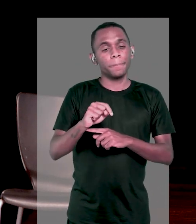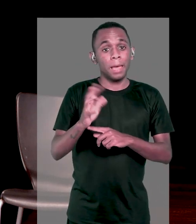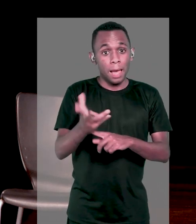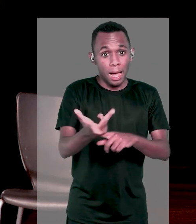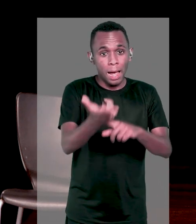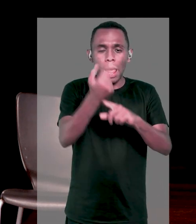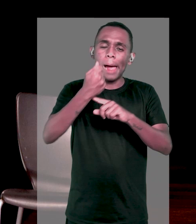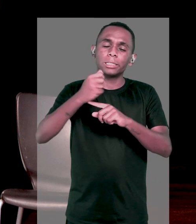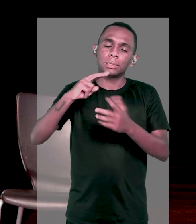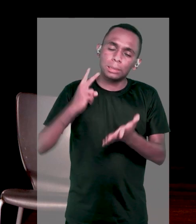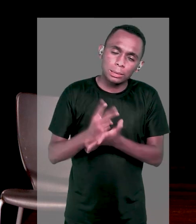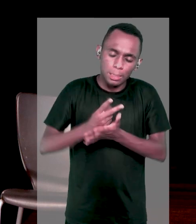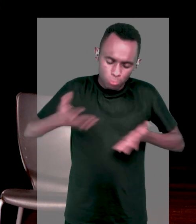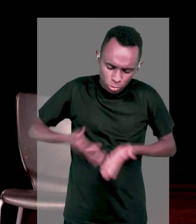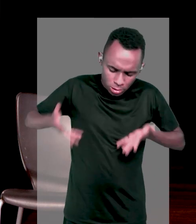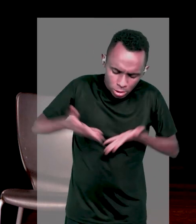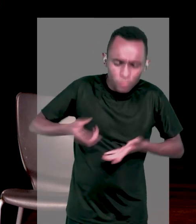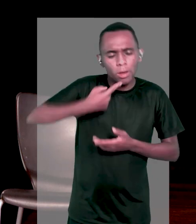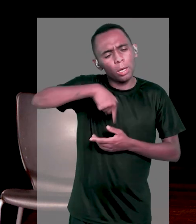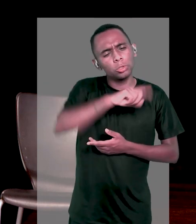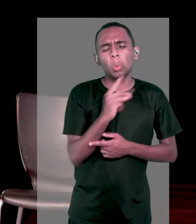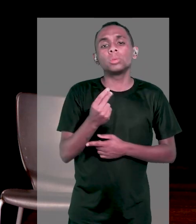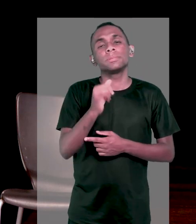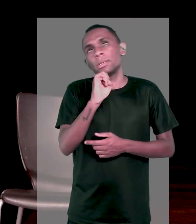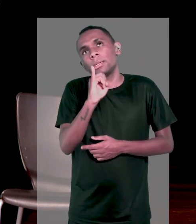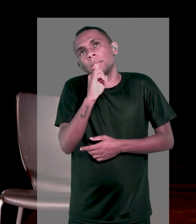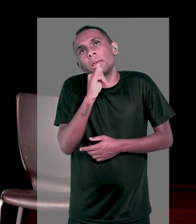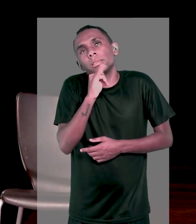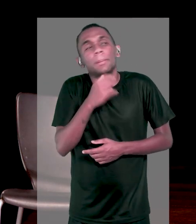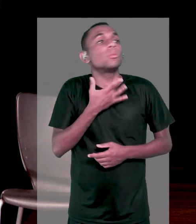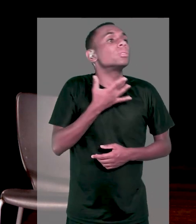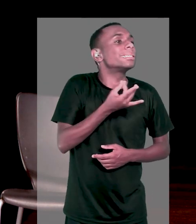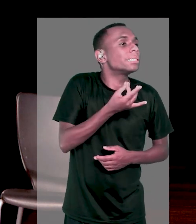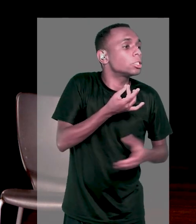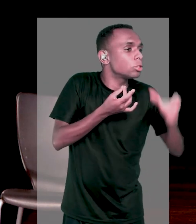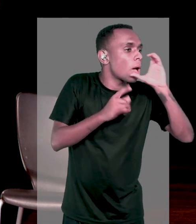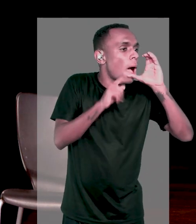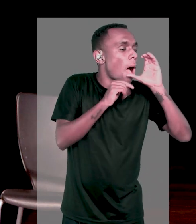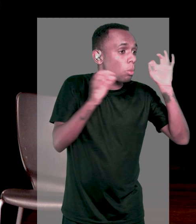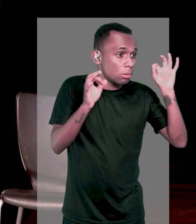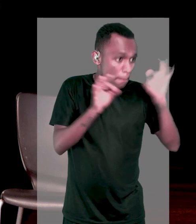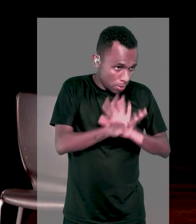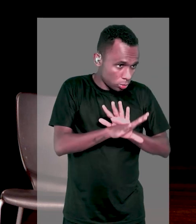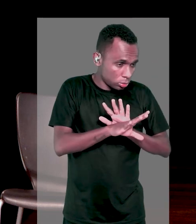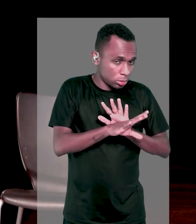infinito estético num desses cursos ele fala disso com muita com muita clareza